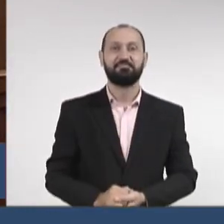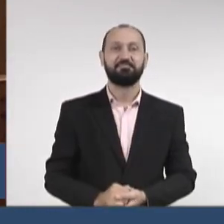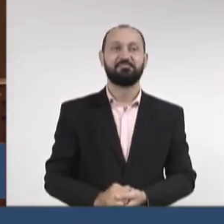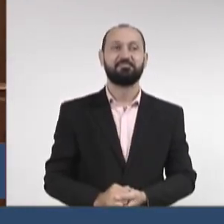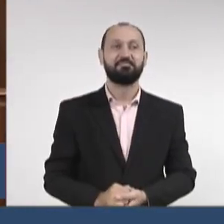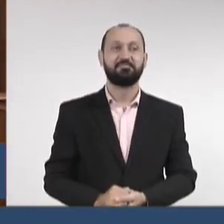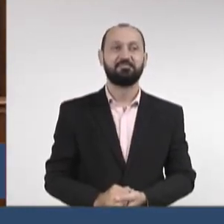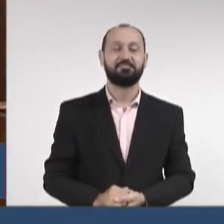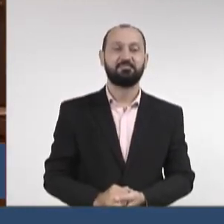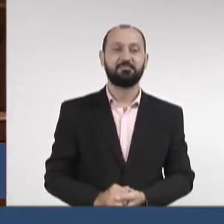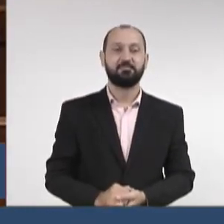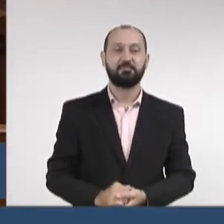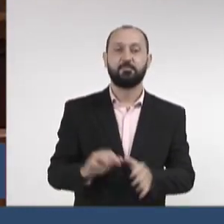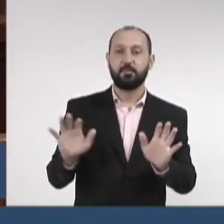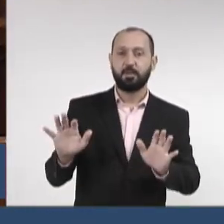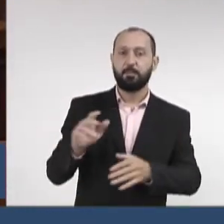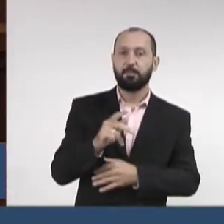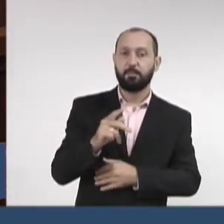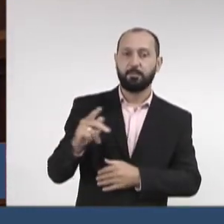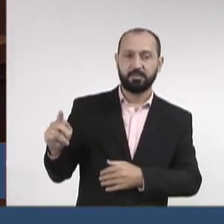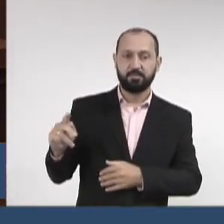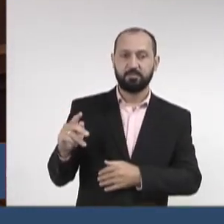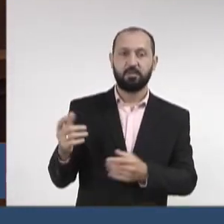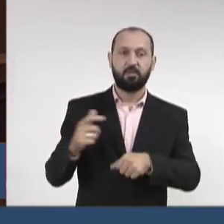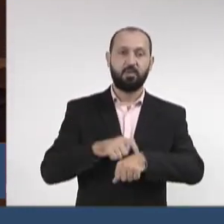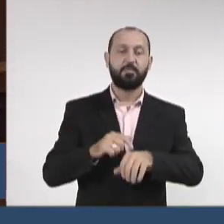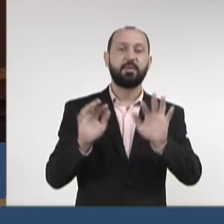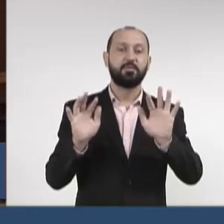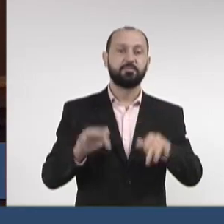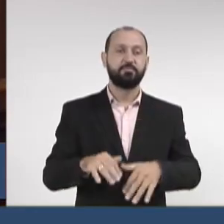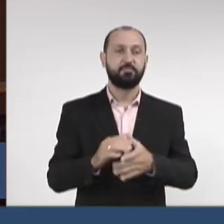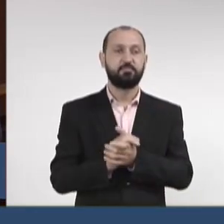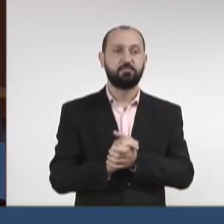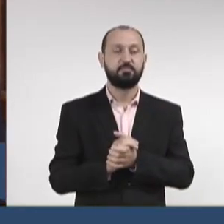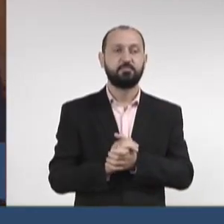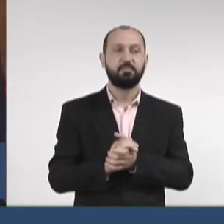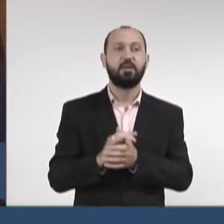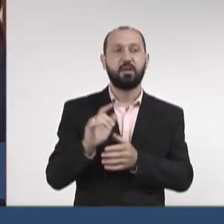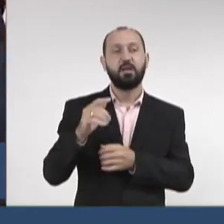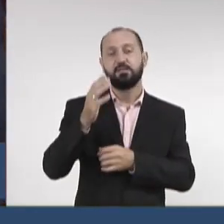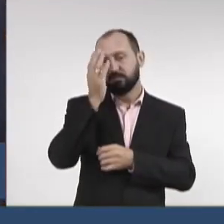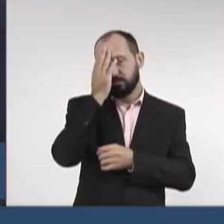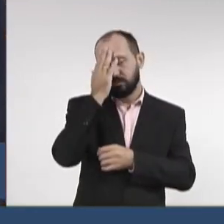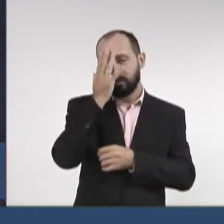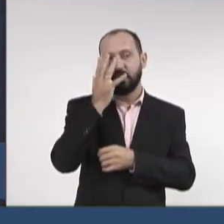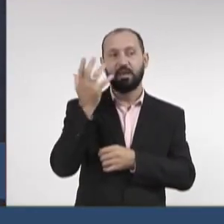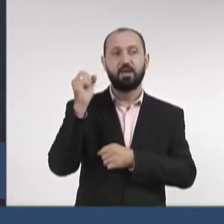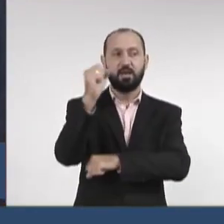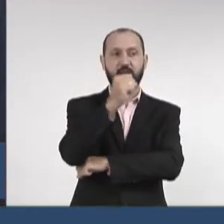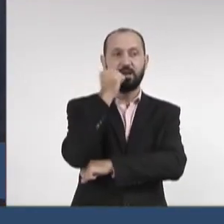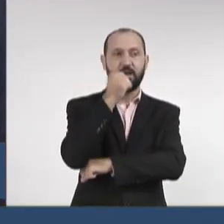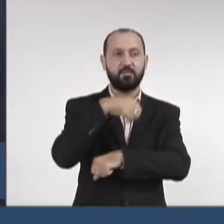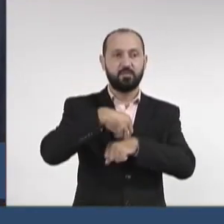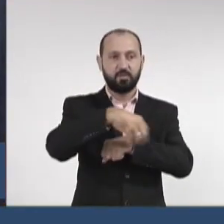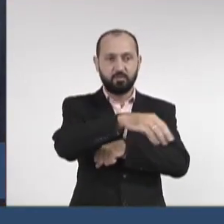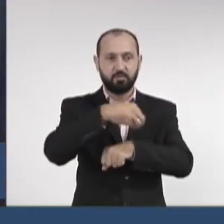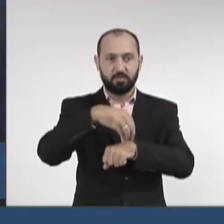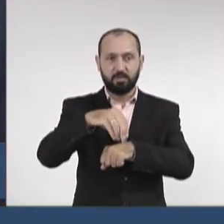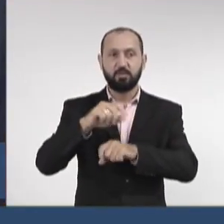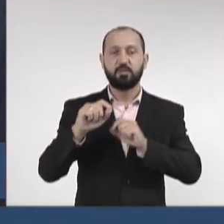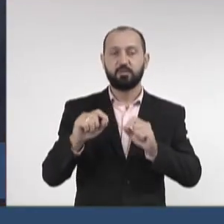um caminho viável para essas pessoas, para esses produtores que sofreram e sofrem com a questão